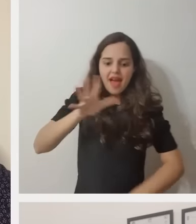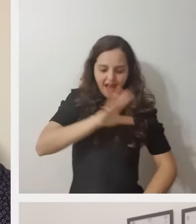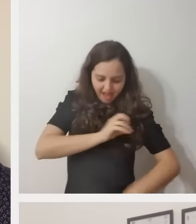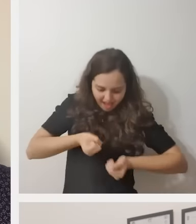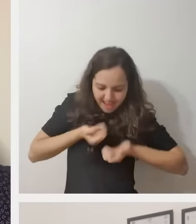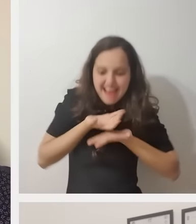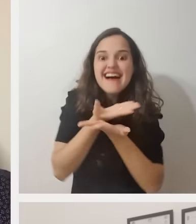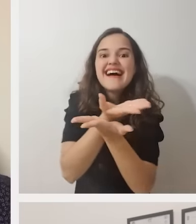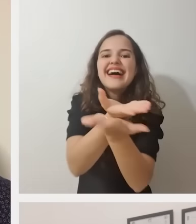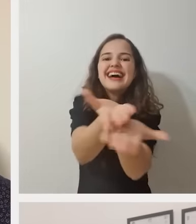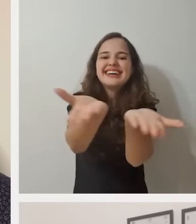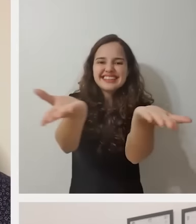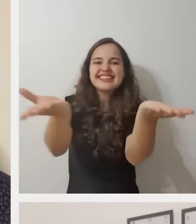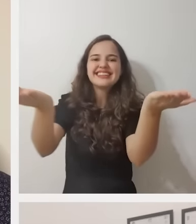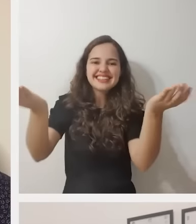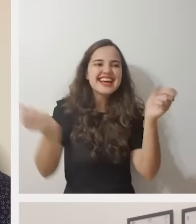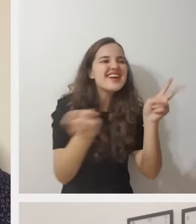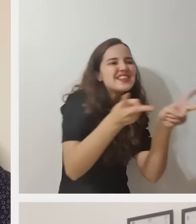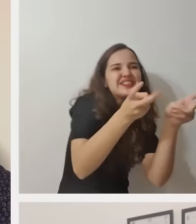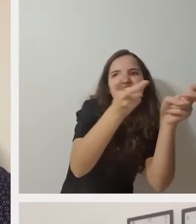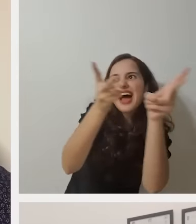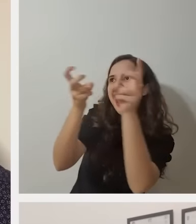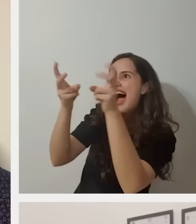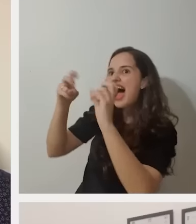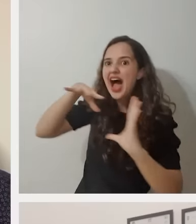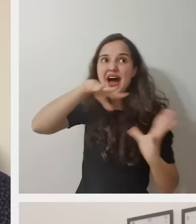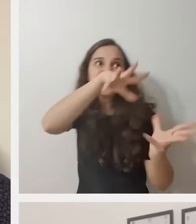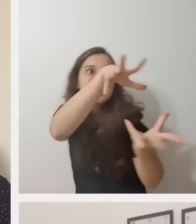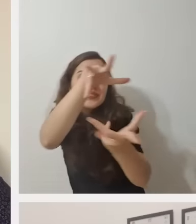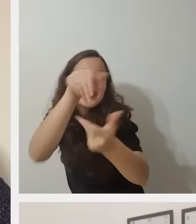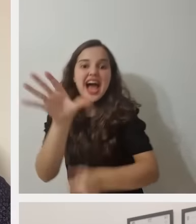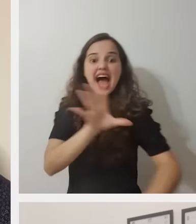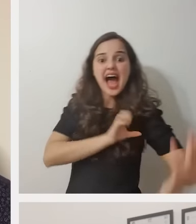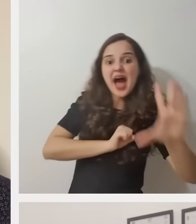mim. Amor que eu tanto quero ver a começar em